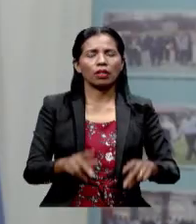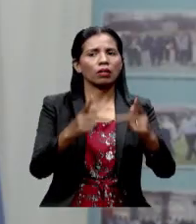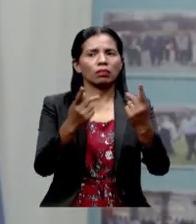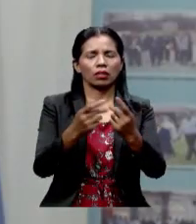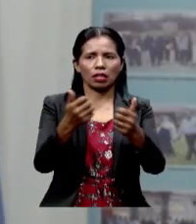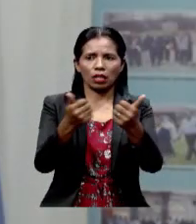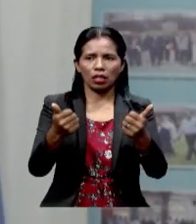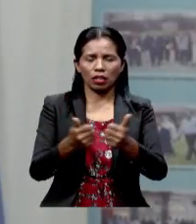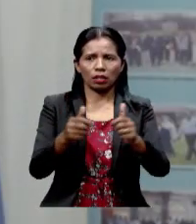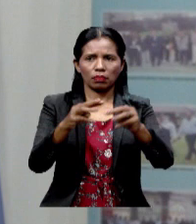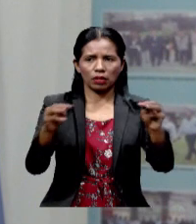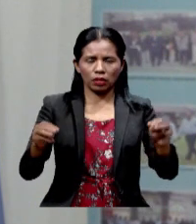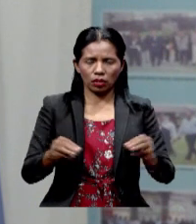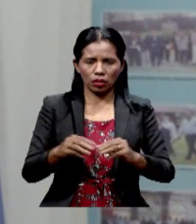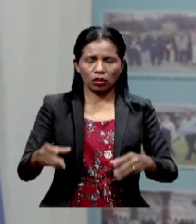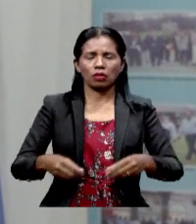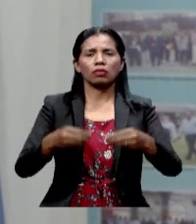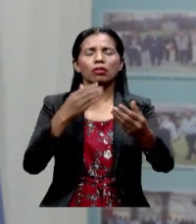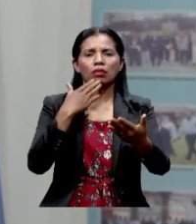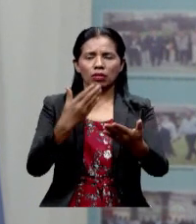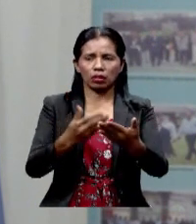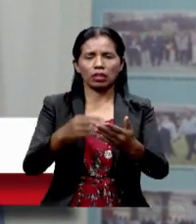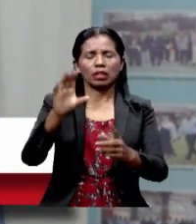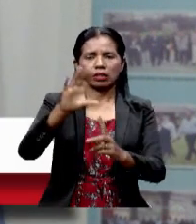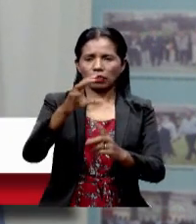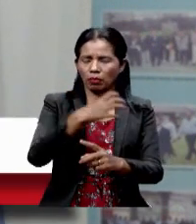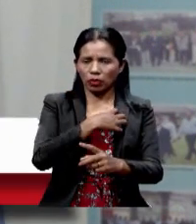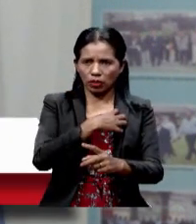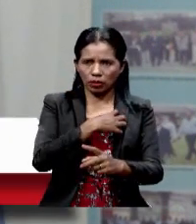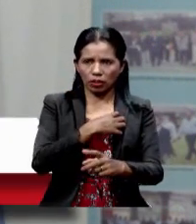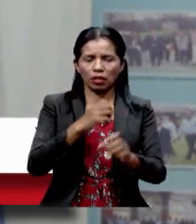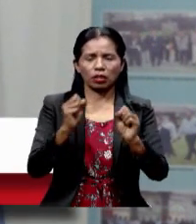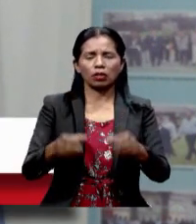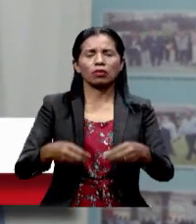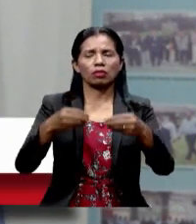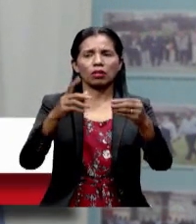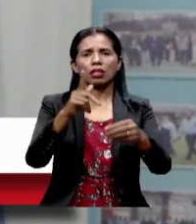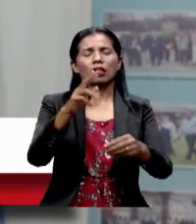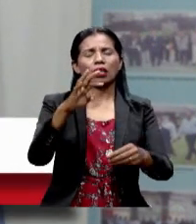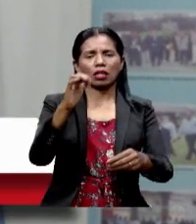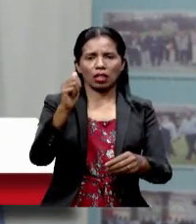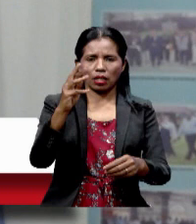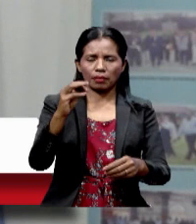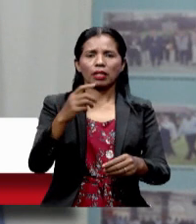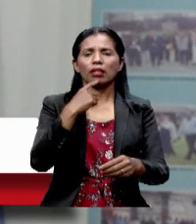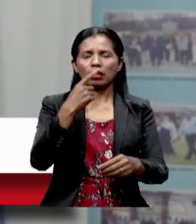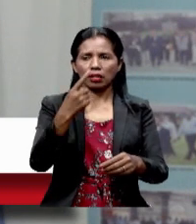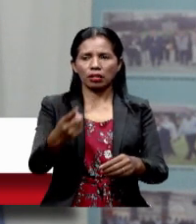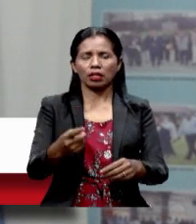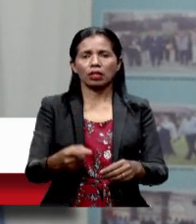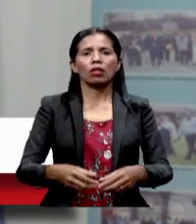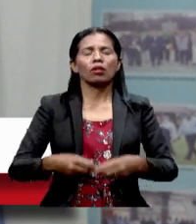antes graduação ne hasai parecer favorável ba comando PNTL. Para ser favorável, Kramniane, Hatete de Hankatak,